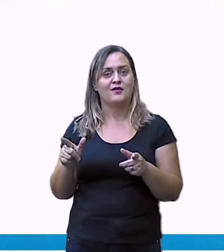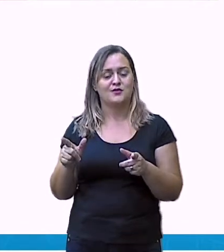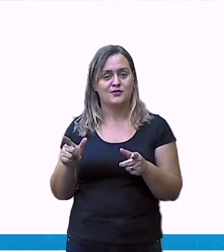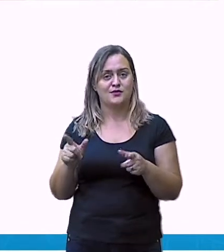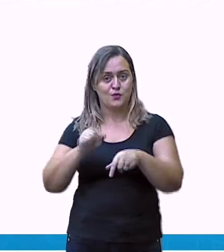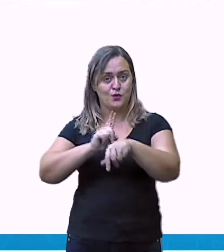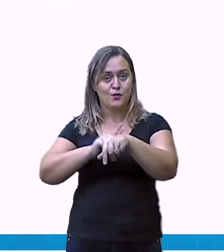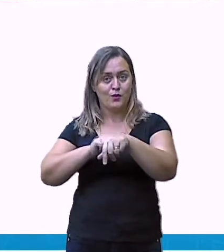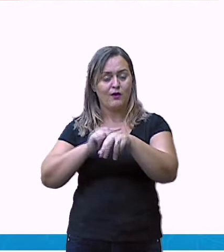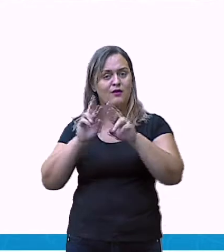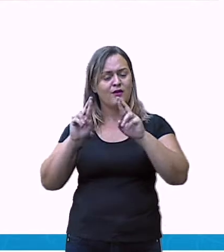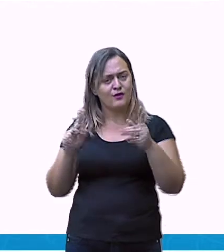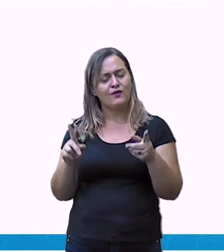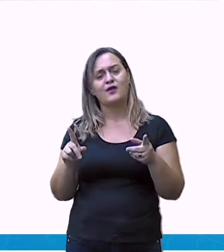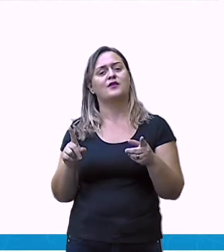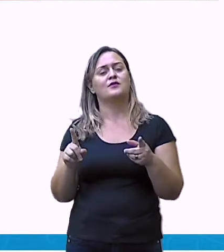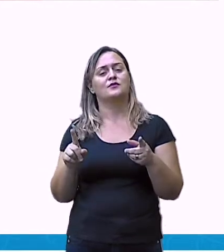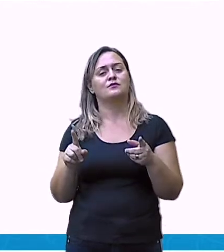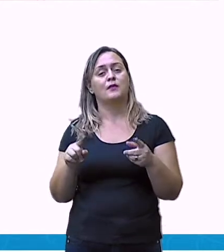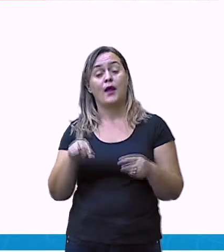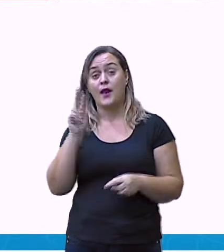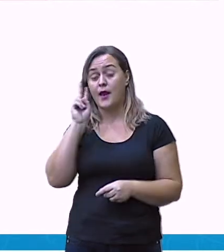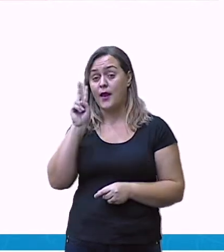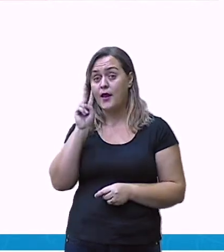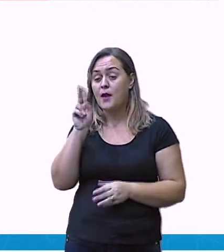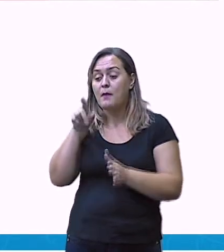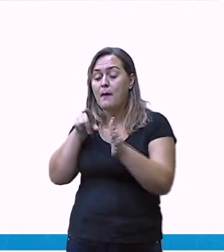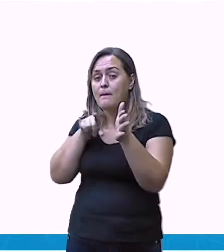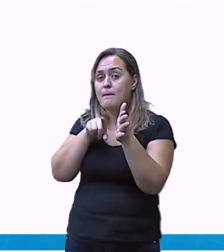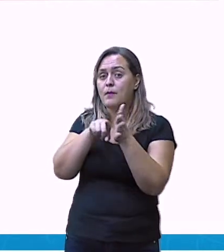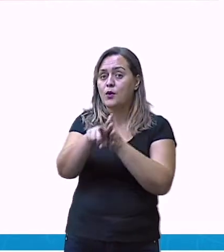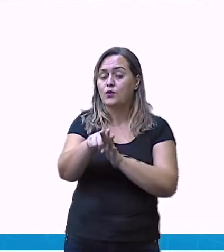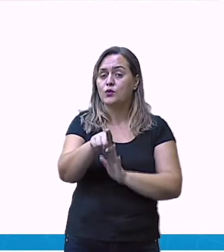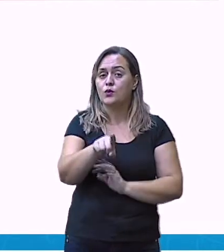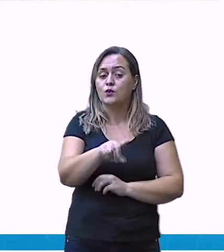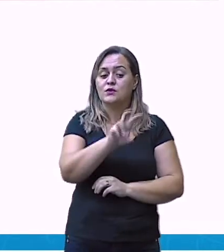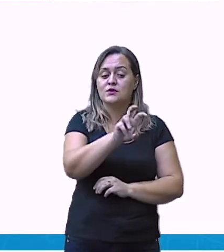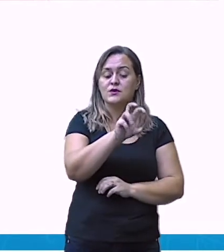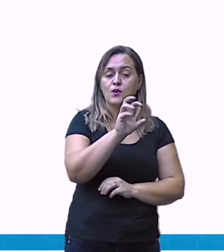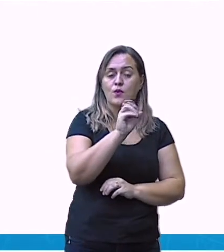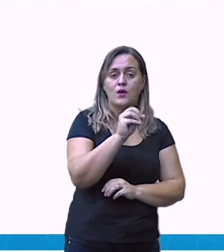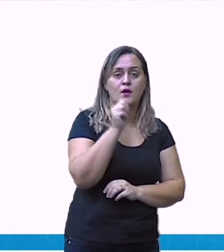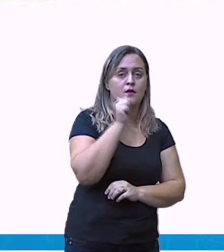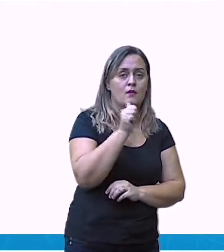pesquisa, essa enquete foi feita com 50 meninos e 50 meninas.